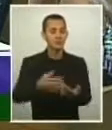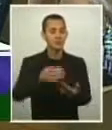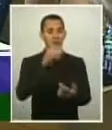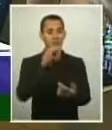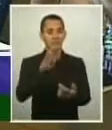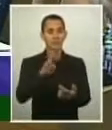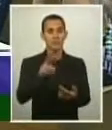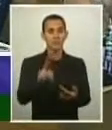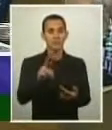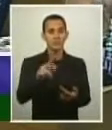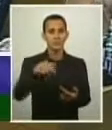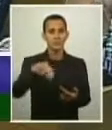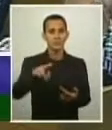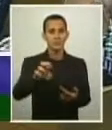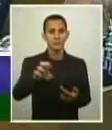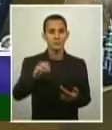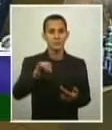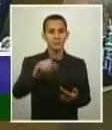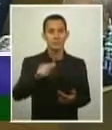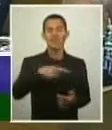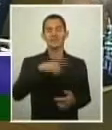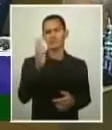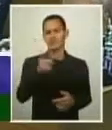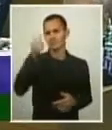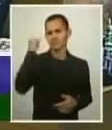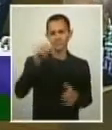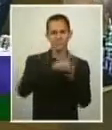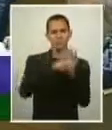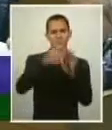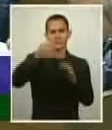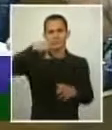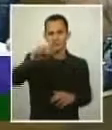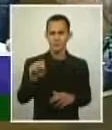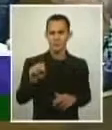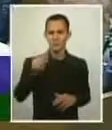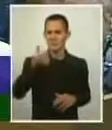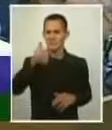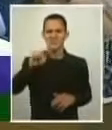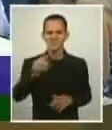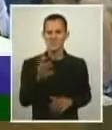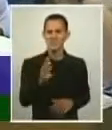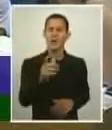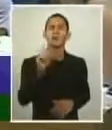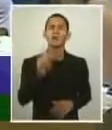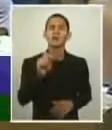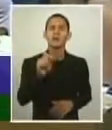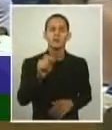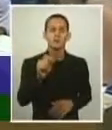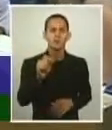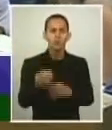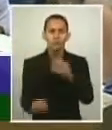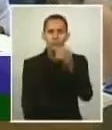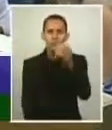burguesia ela já vinha ela já vinha se constituindo desde o século 18 17 tem aqui